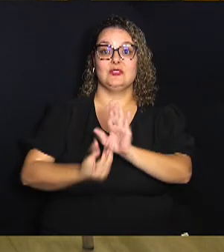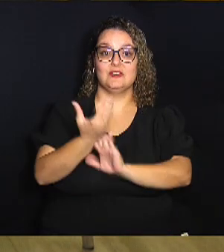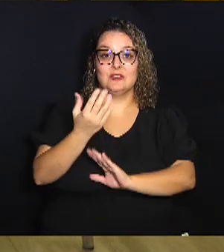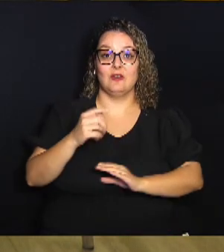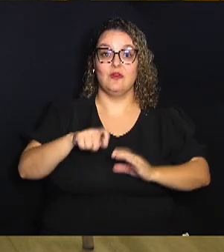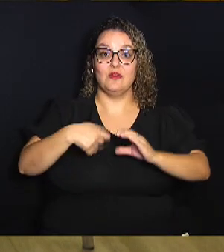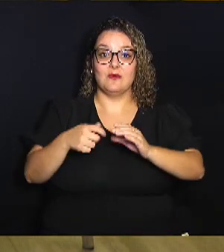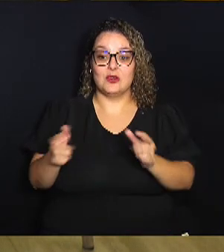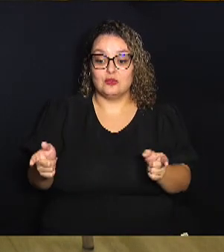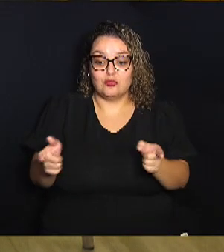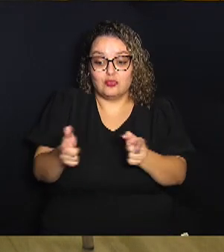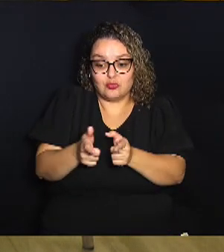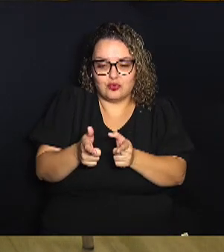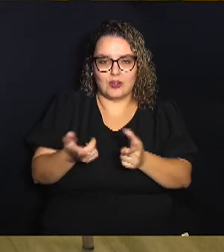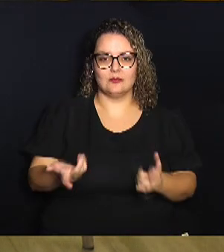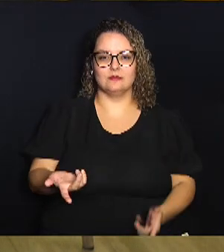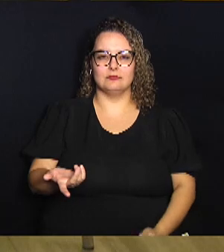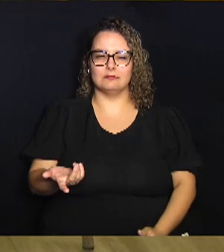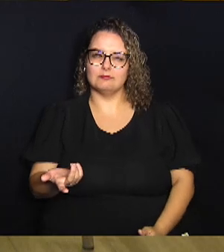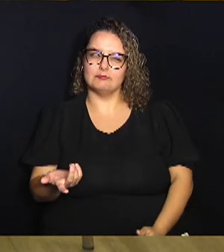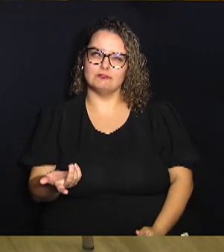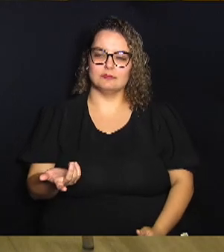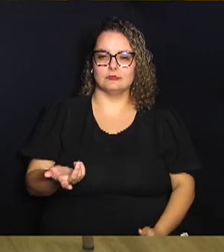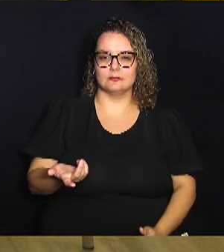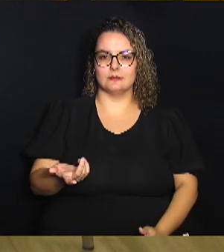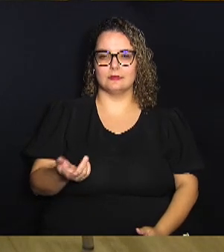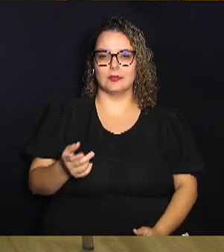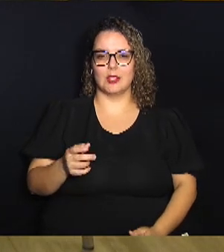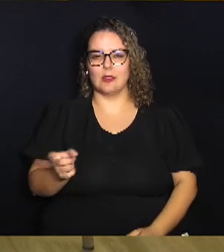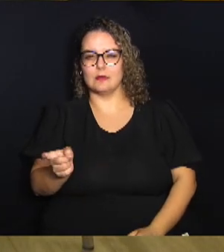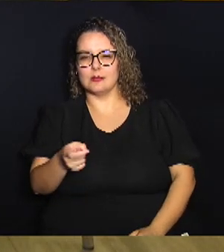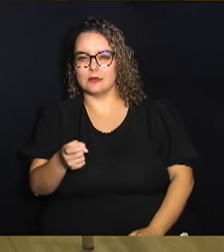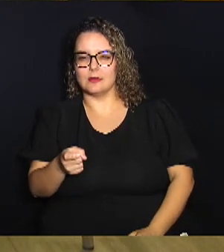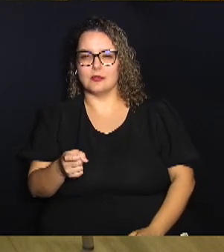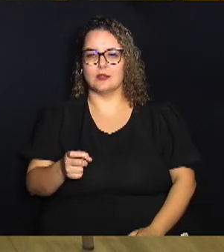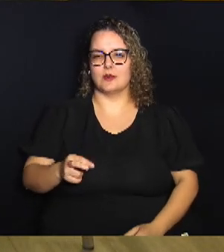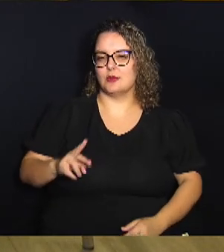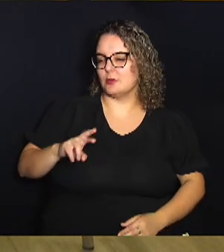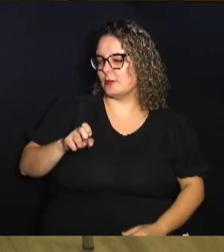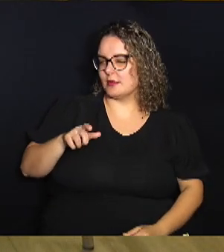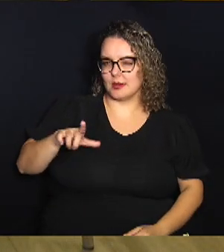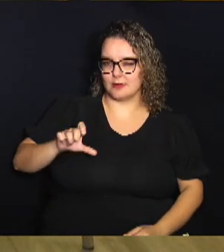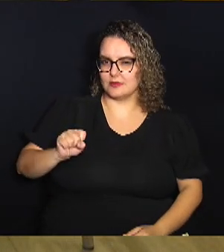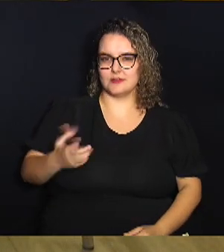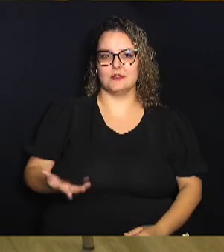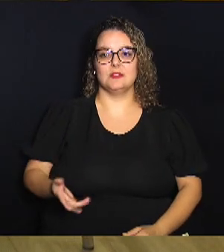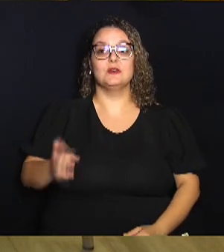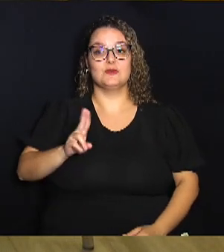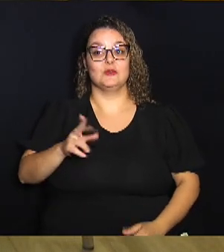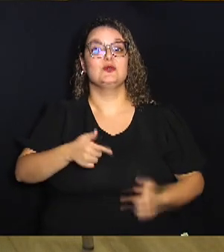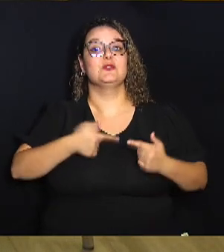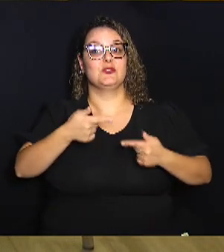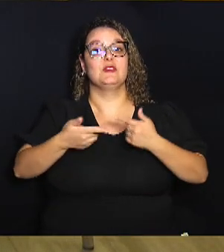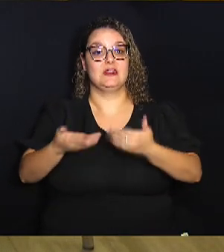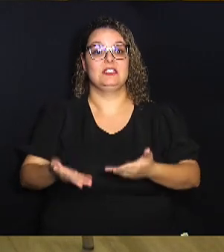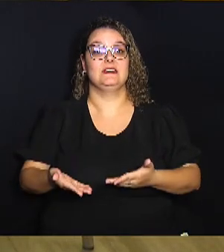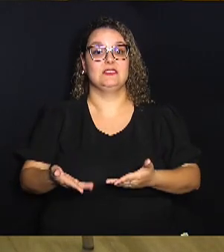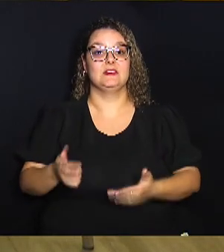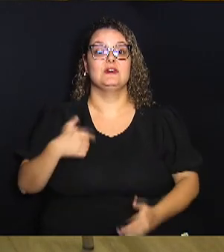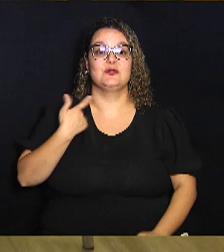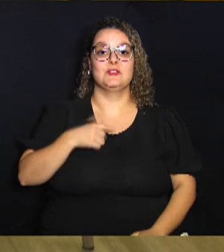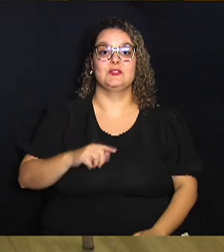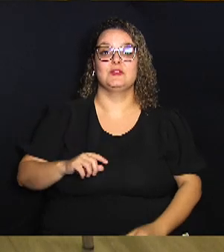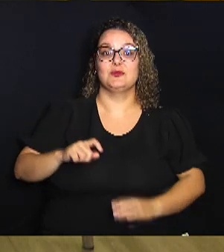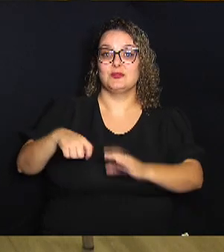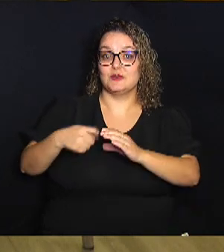vídeos curtos. Ele é meio assim como TikTok e o Reels, muito utilizado por essa geração. A gente pegou aqui